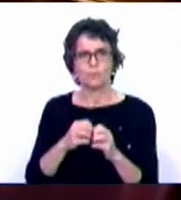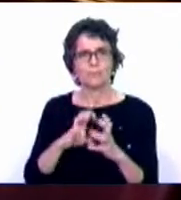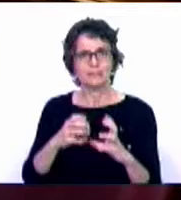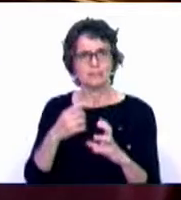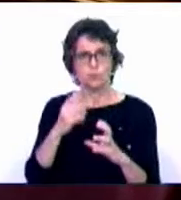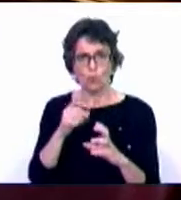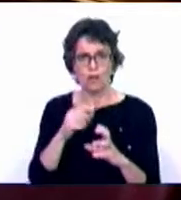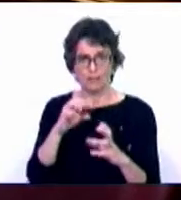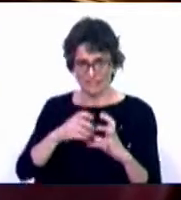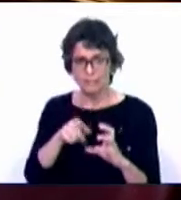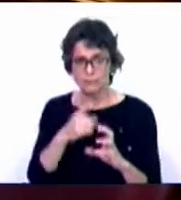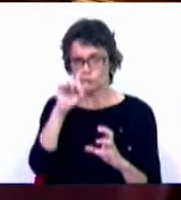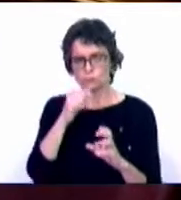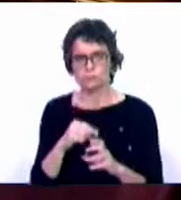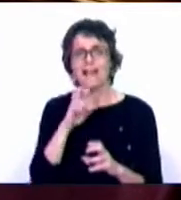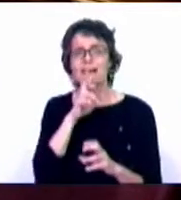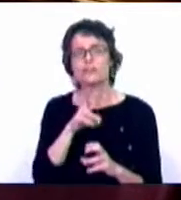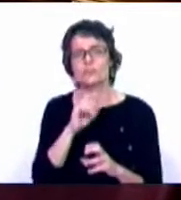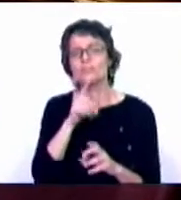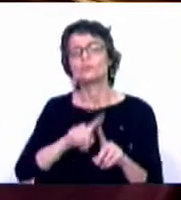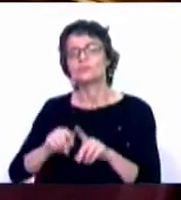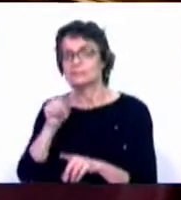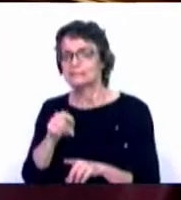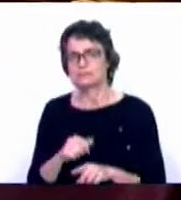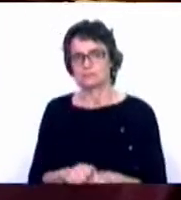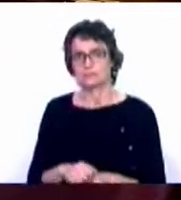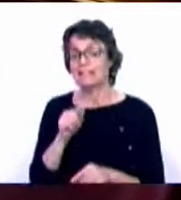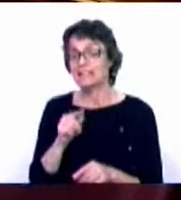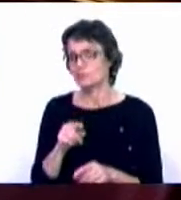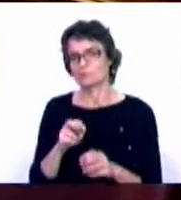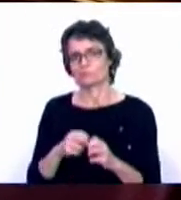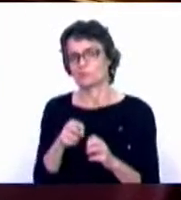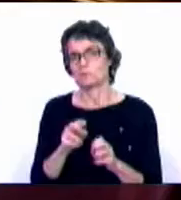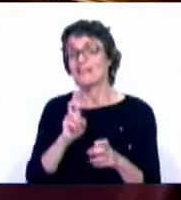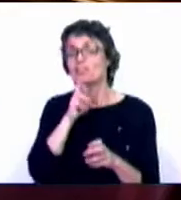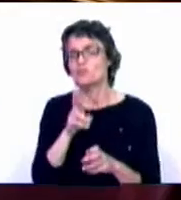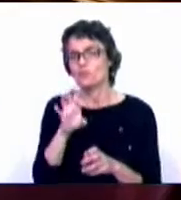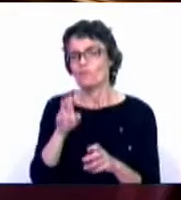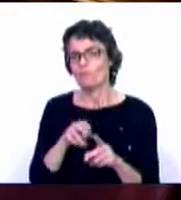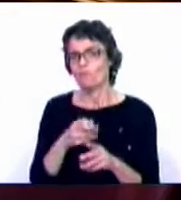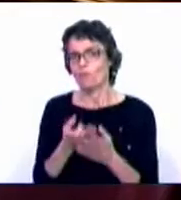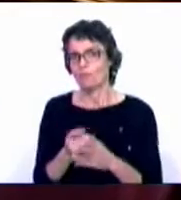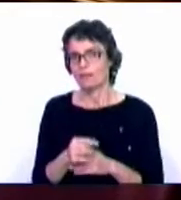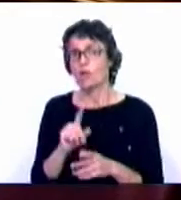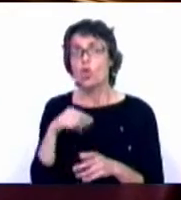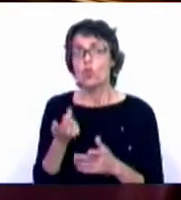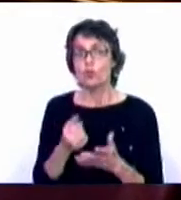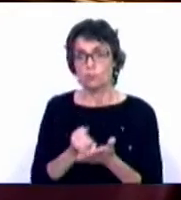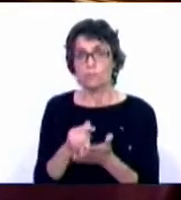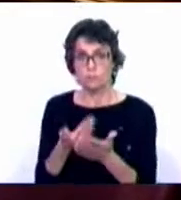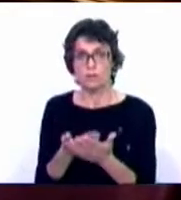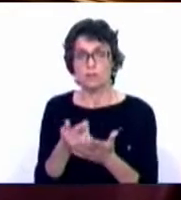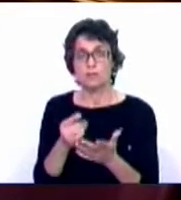As respostas dadas estão a ser radicalmente diferentes e essa é a grande diferença. Conseguimos amortecer os impactos desta